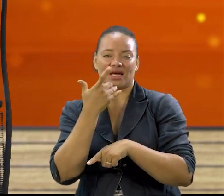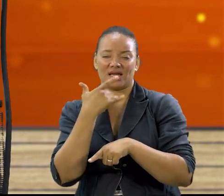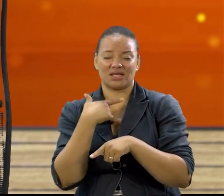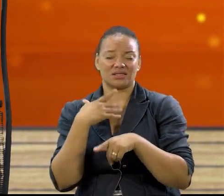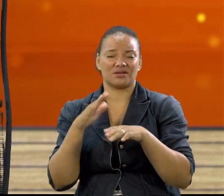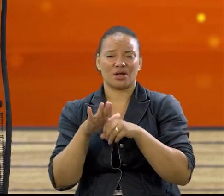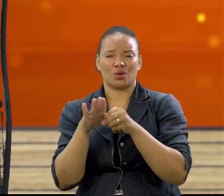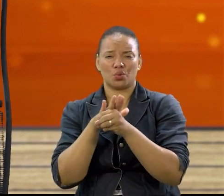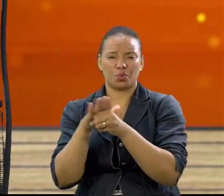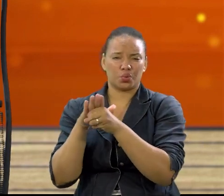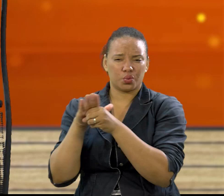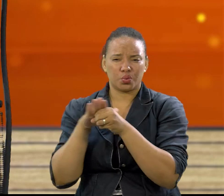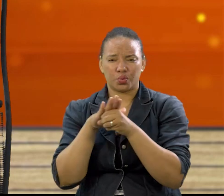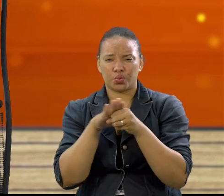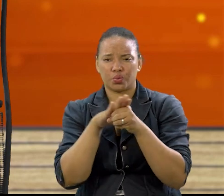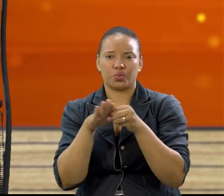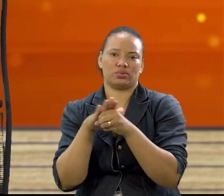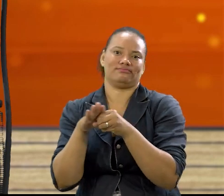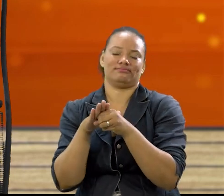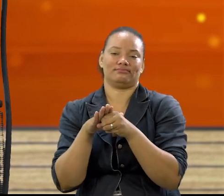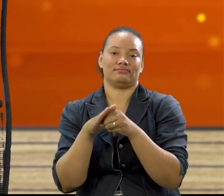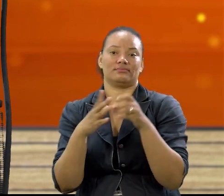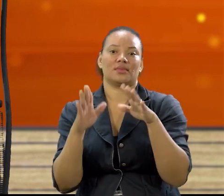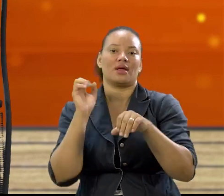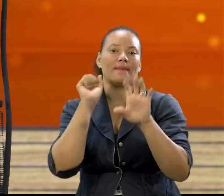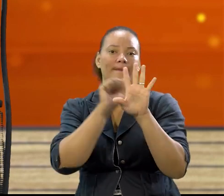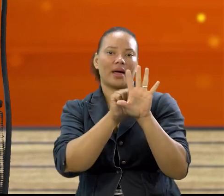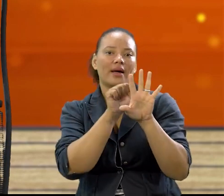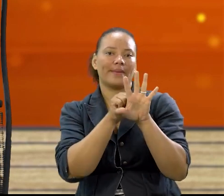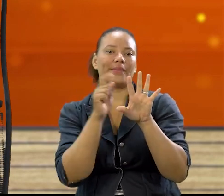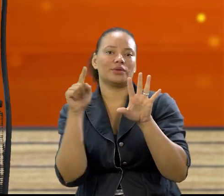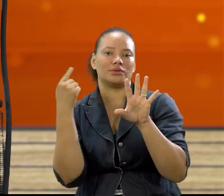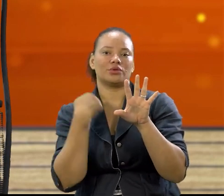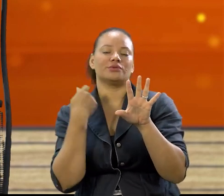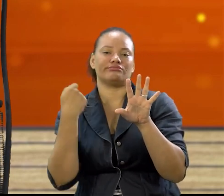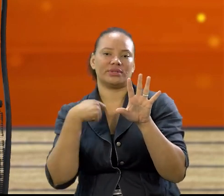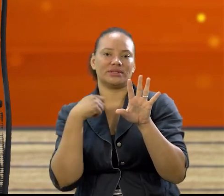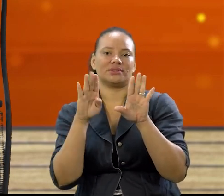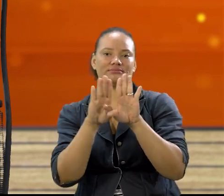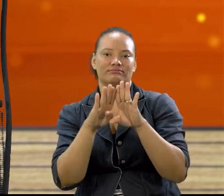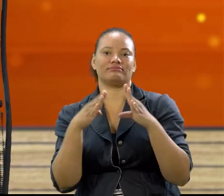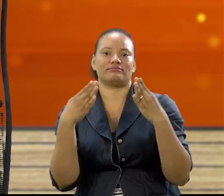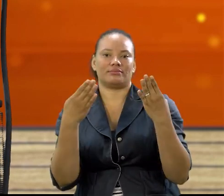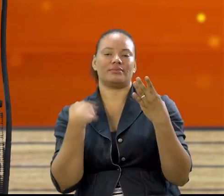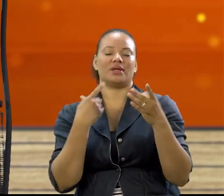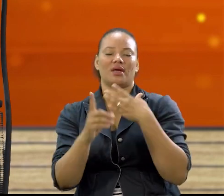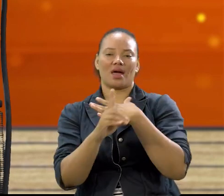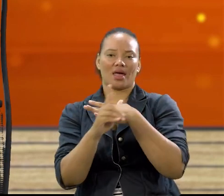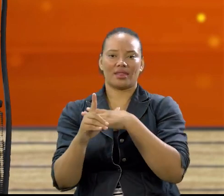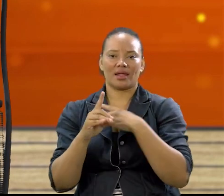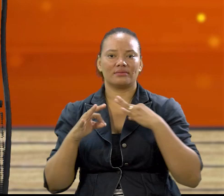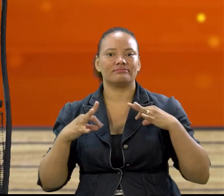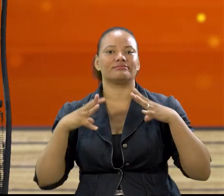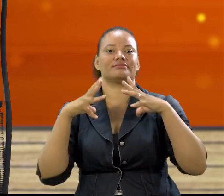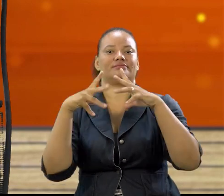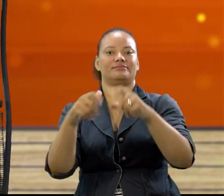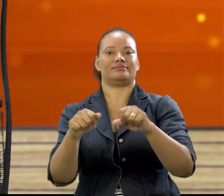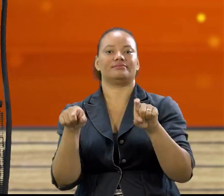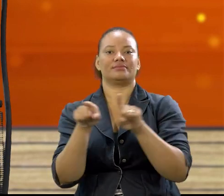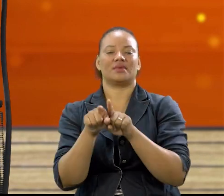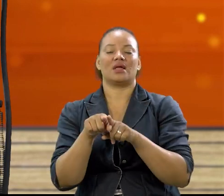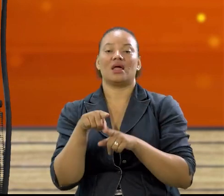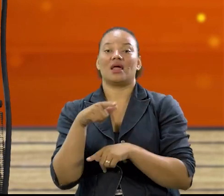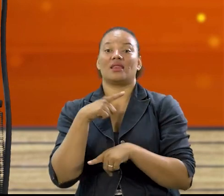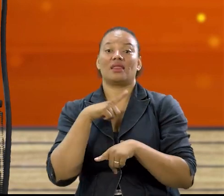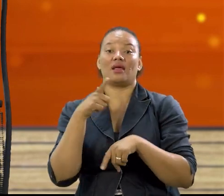criança né e bateu a nossa porta a gente tem que atender né crianças inclusive que vêm do país vizinho